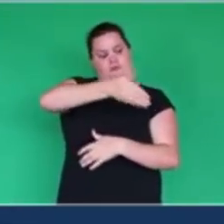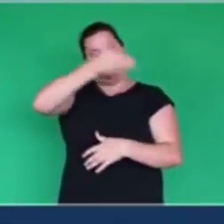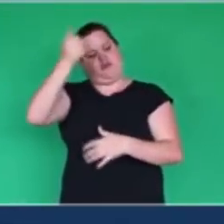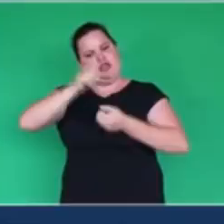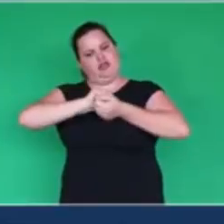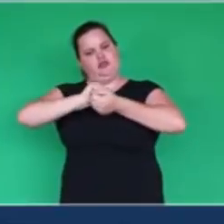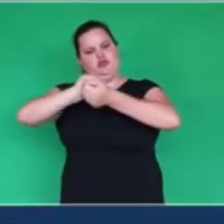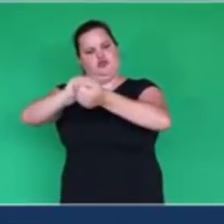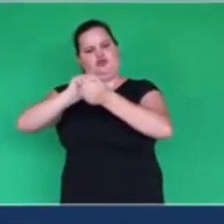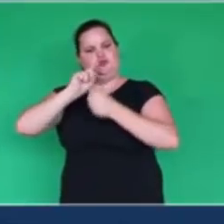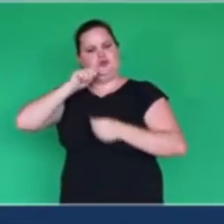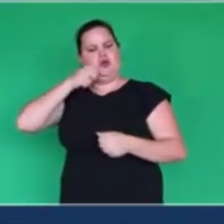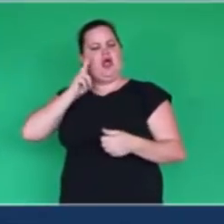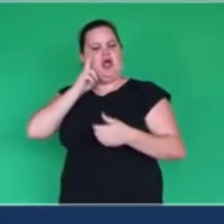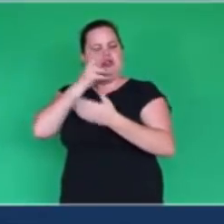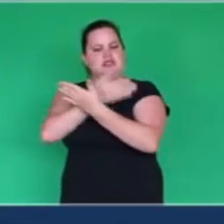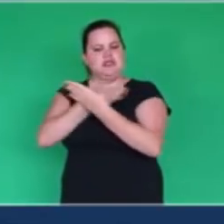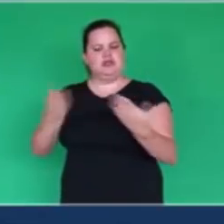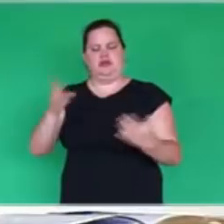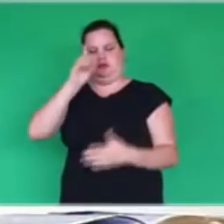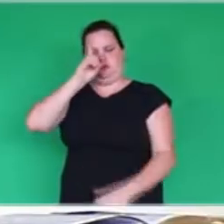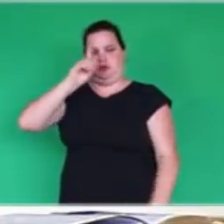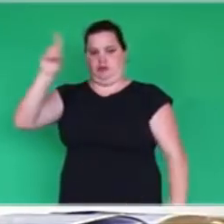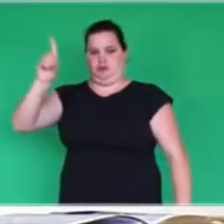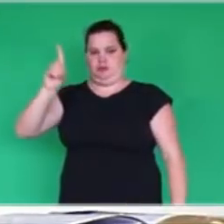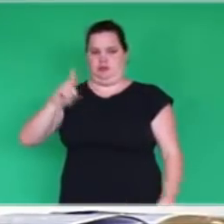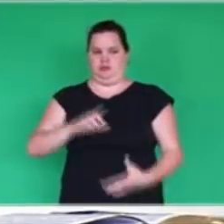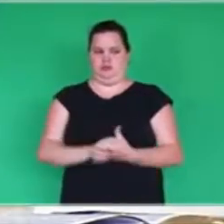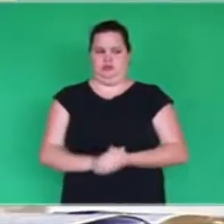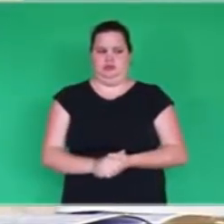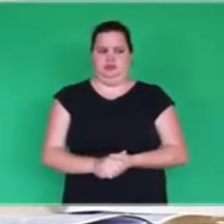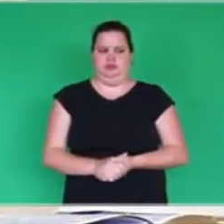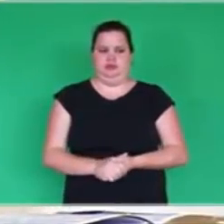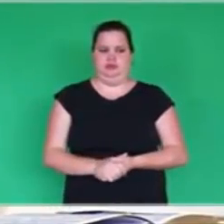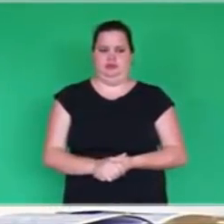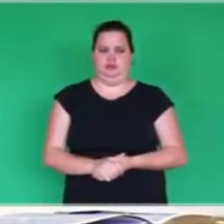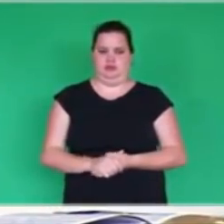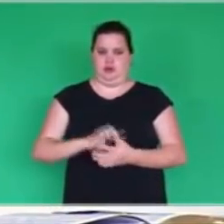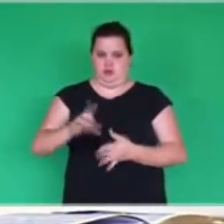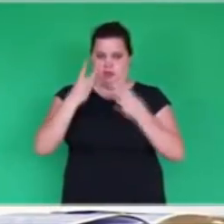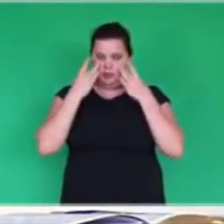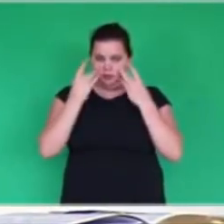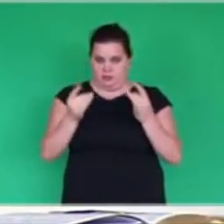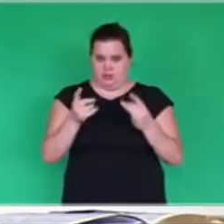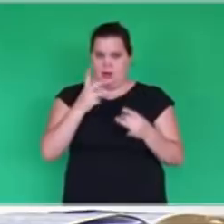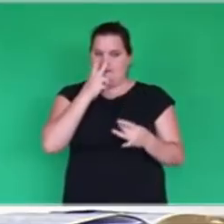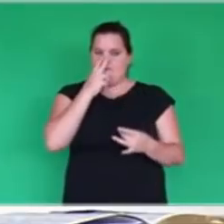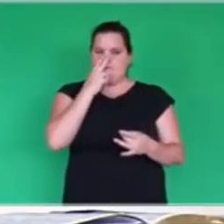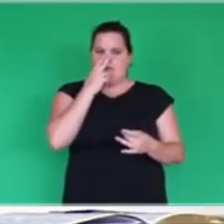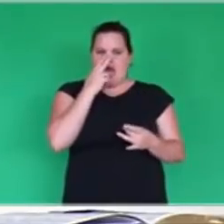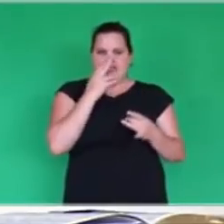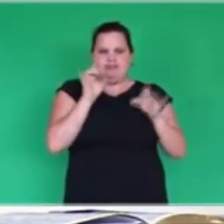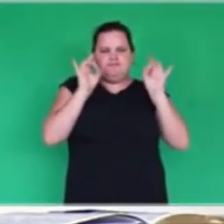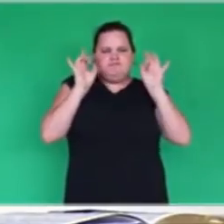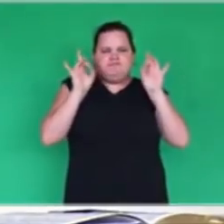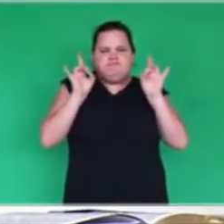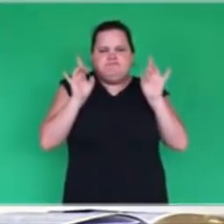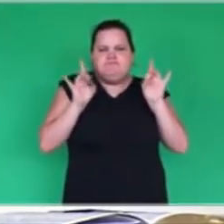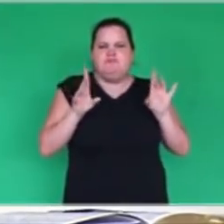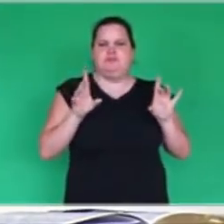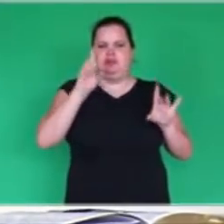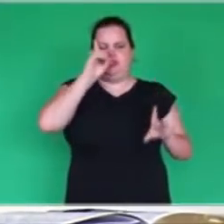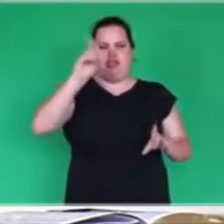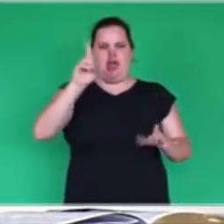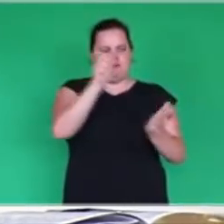ajuntai-vos à ceia do grande Deus. Os irmãos estão vendo? Isso aqui é a vingança de Deus, é um juízo sobre carne. Ele vai